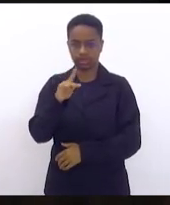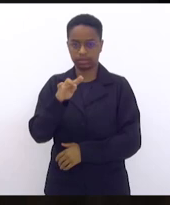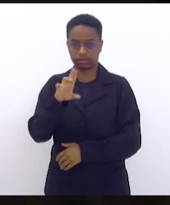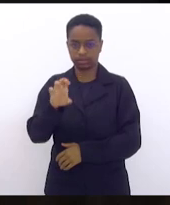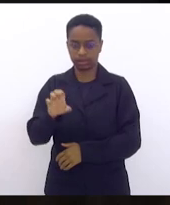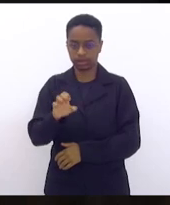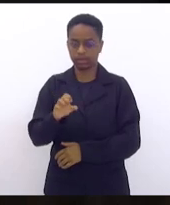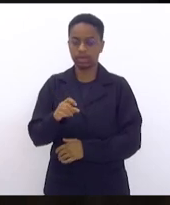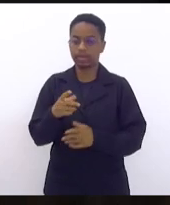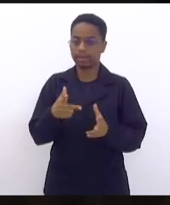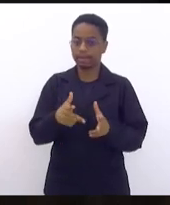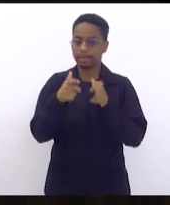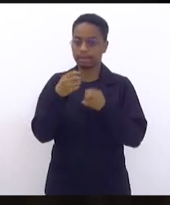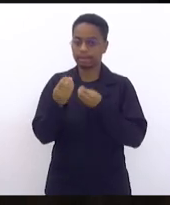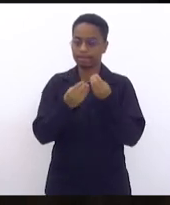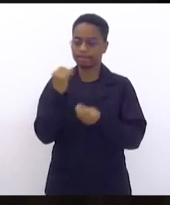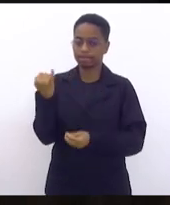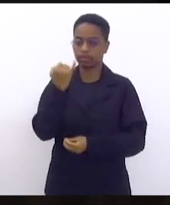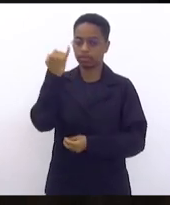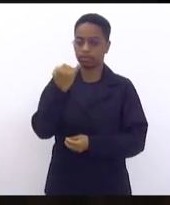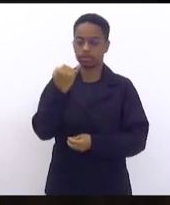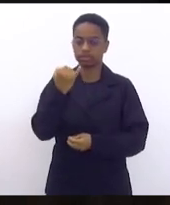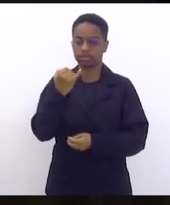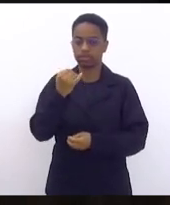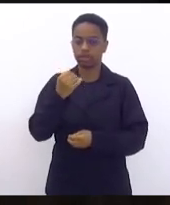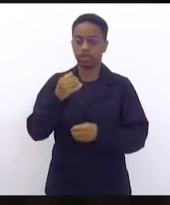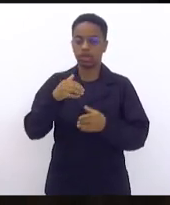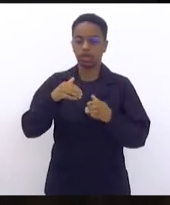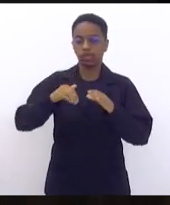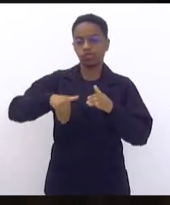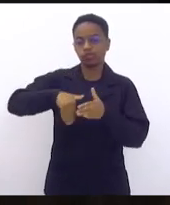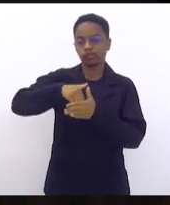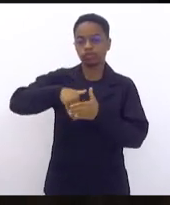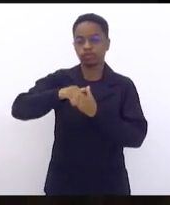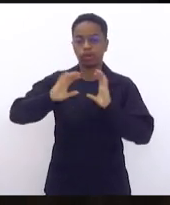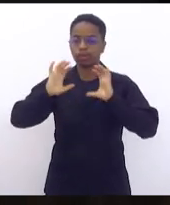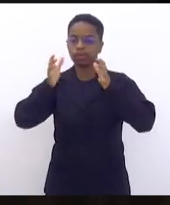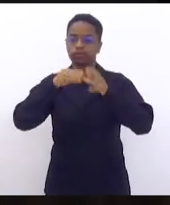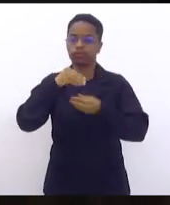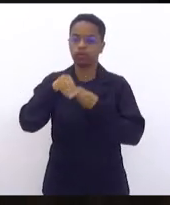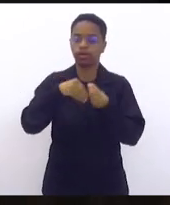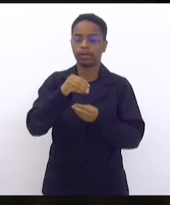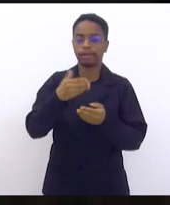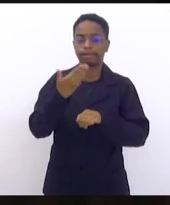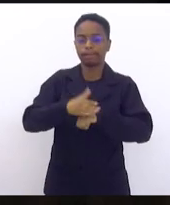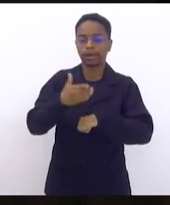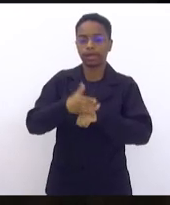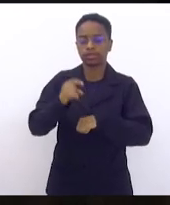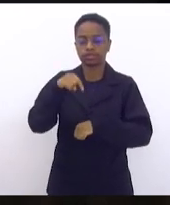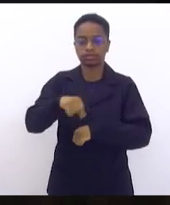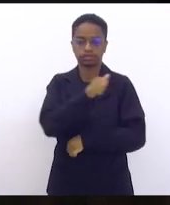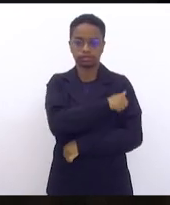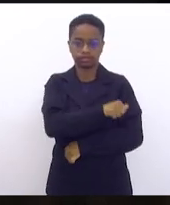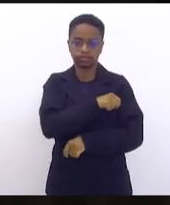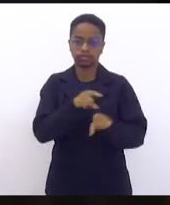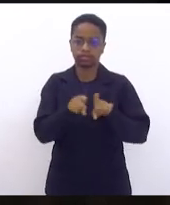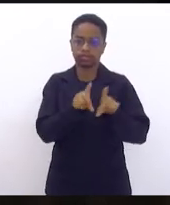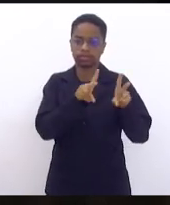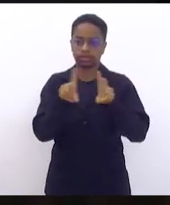reconhece a relevância do futevôlei como prática esportiva e de lazer no Estado do Rio de Janeiro e dá outras